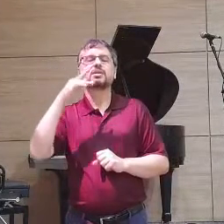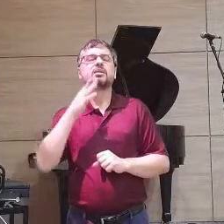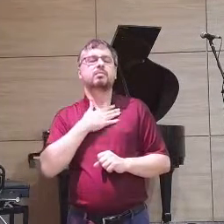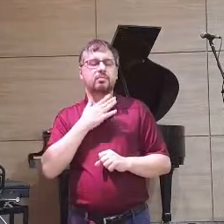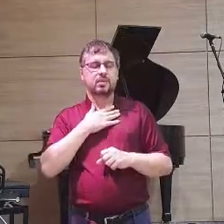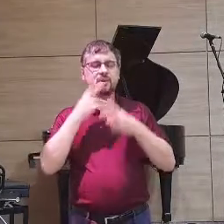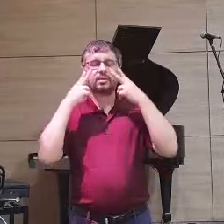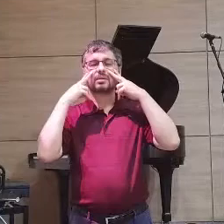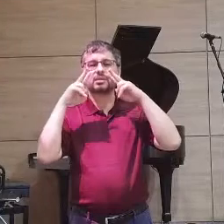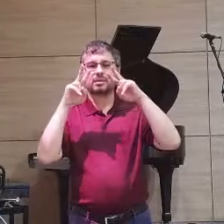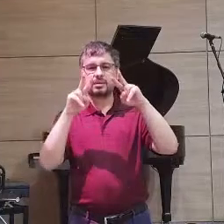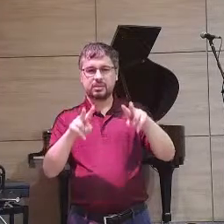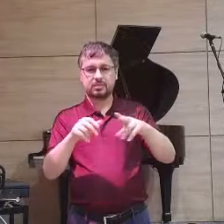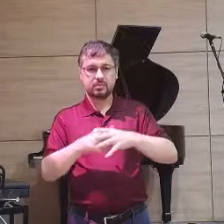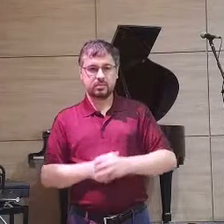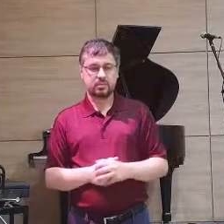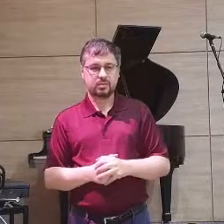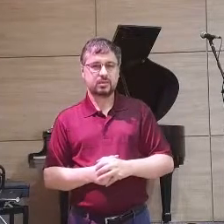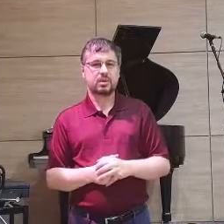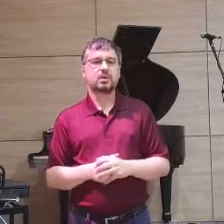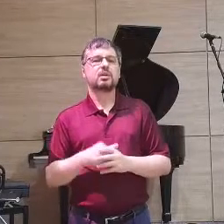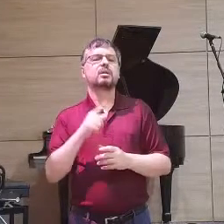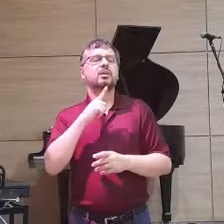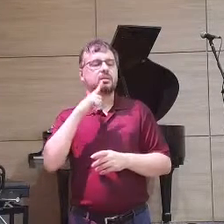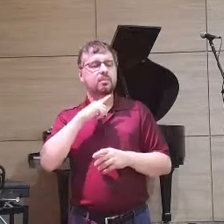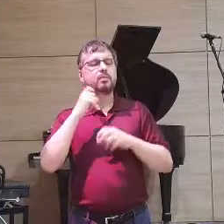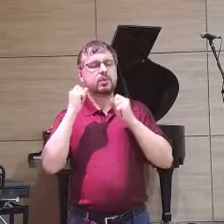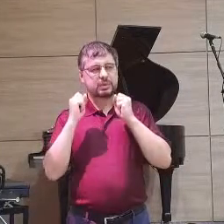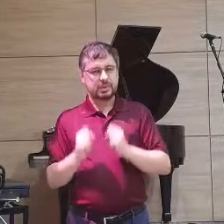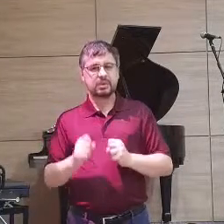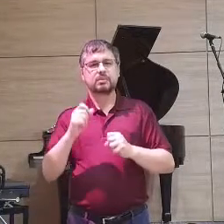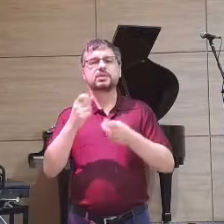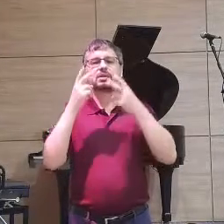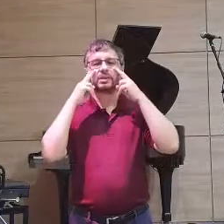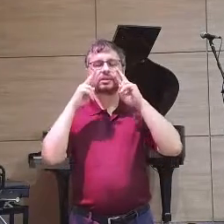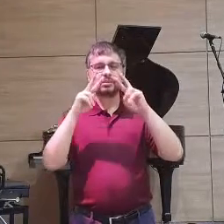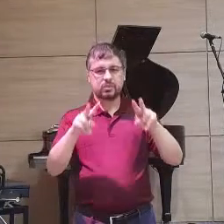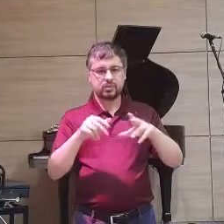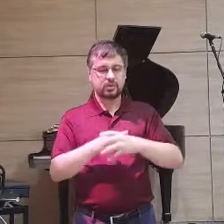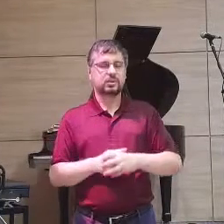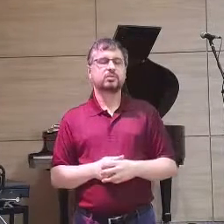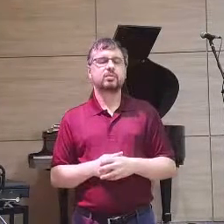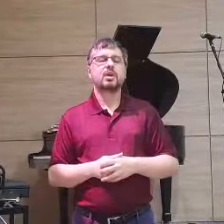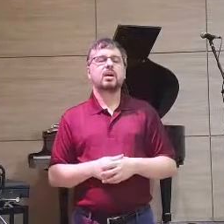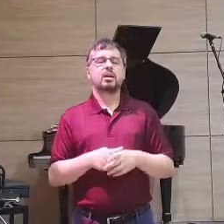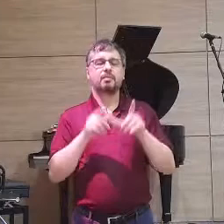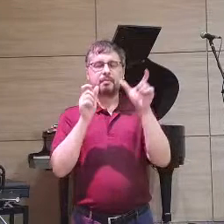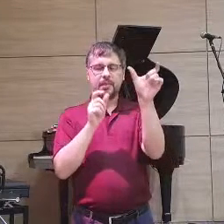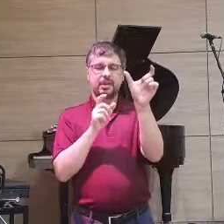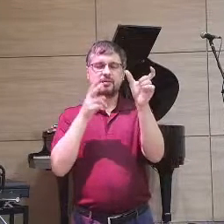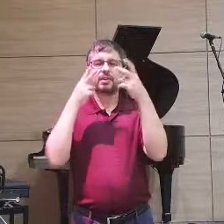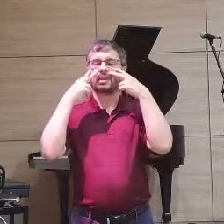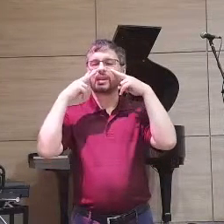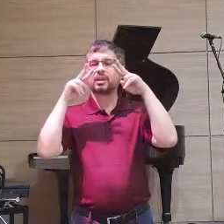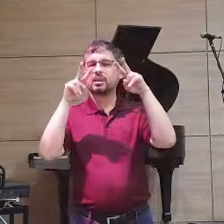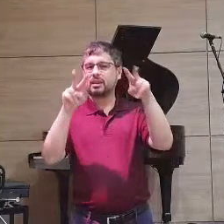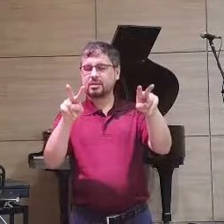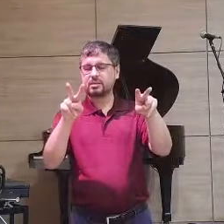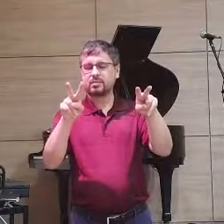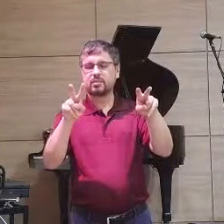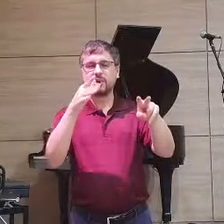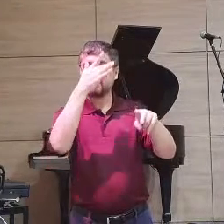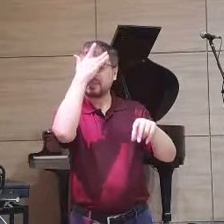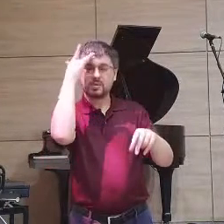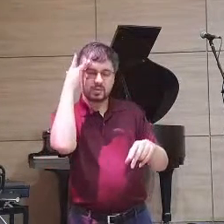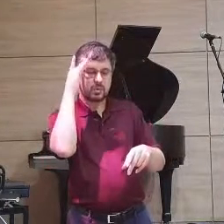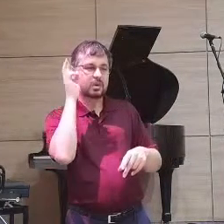testemunhas e precisa de muito poder para ser testemunha a palavra testemunha no grego martiria significa aquele que